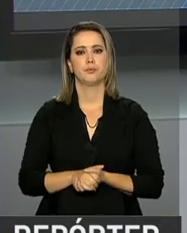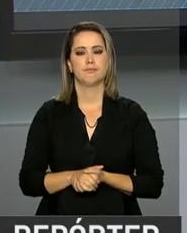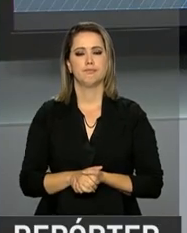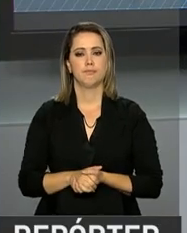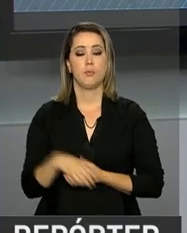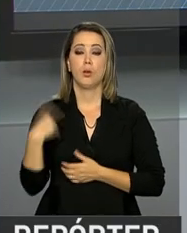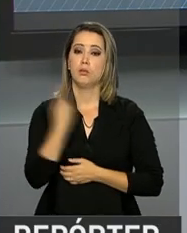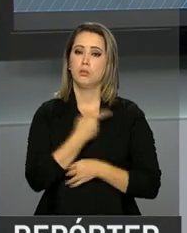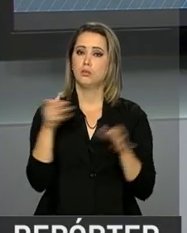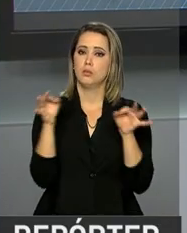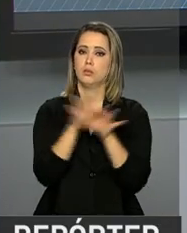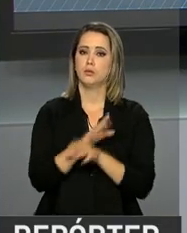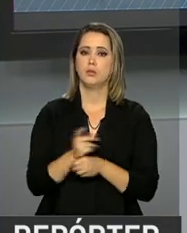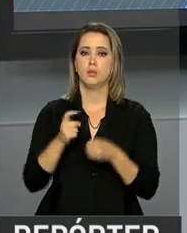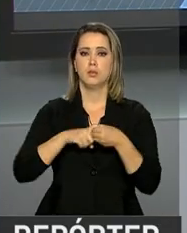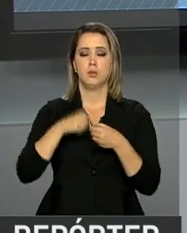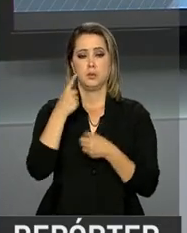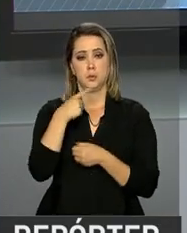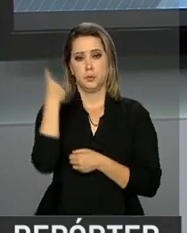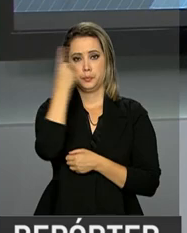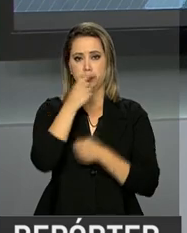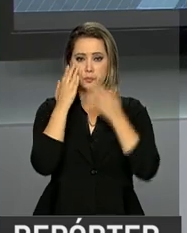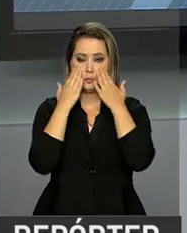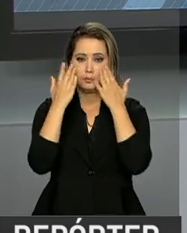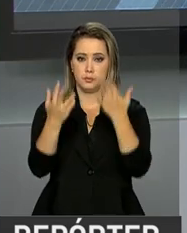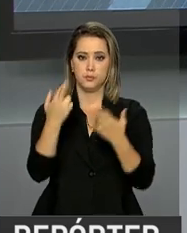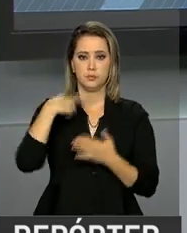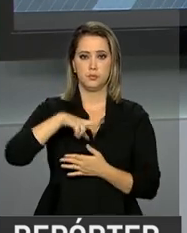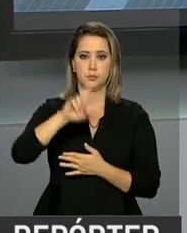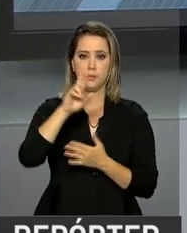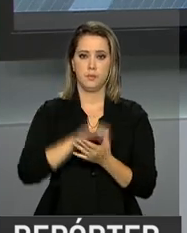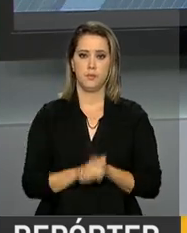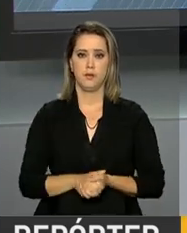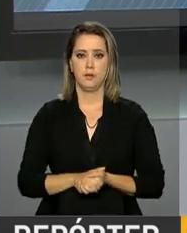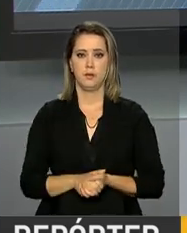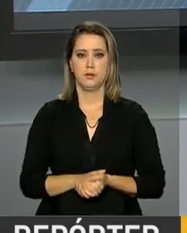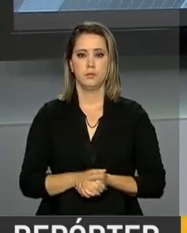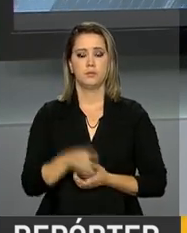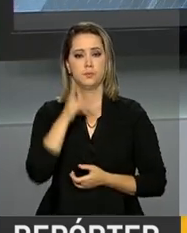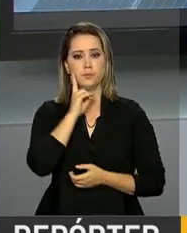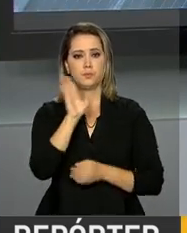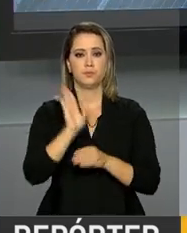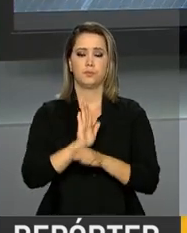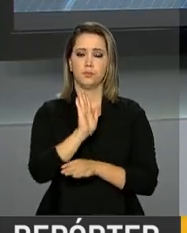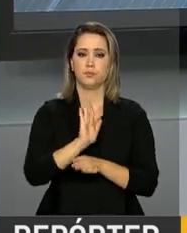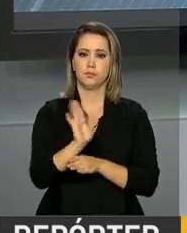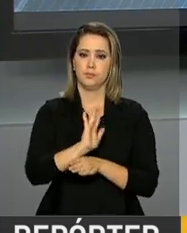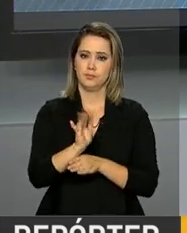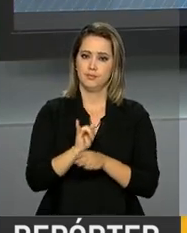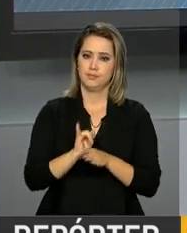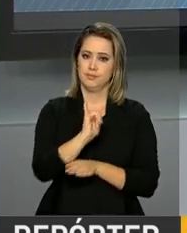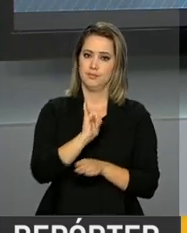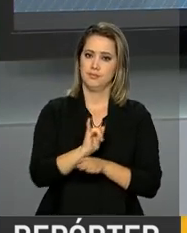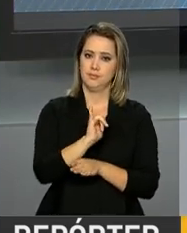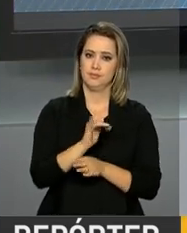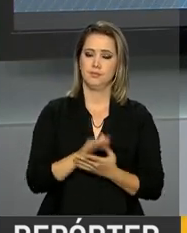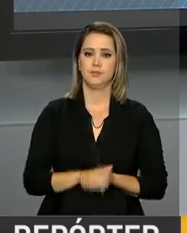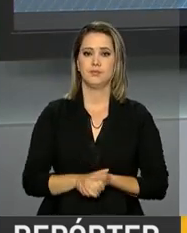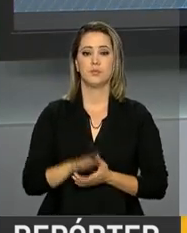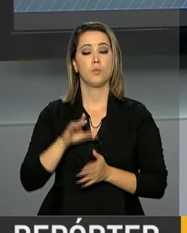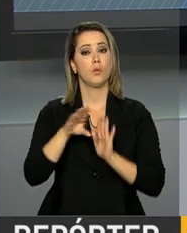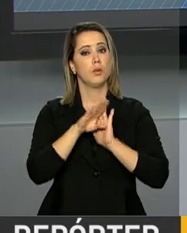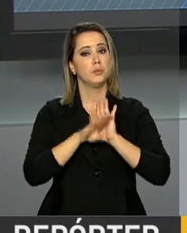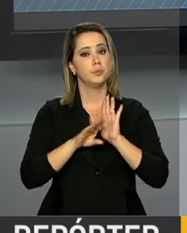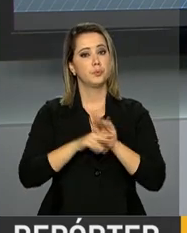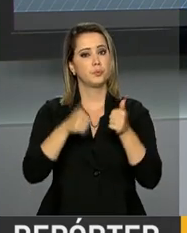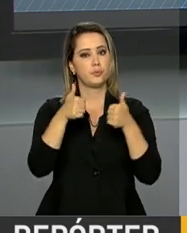A gente fica por aqui. Voltamos em uma hora na próxima edição do repórter NBR. Acompanha as reportagens também no nosso canal no YouTube. Toda